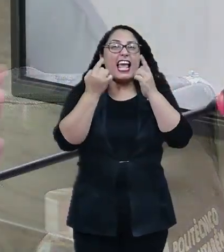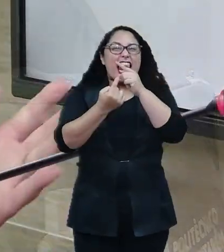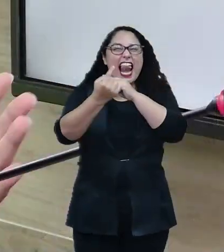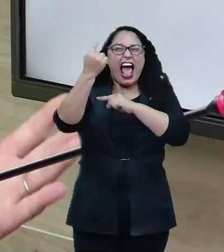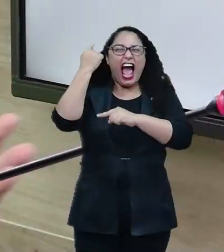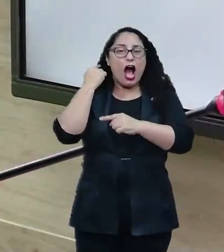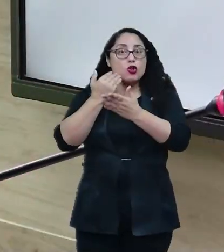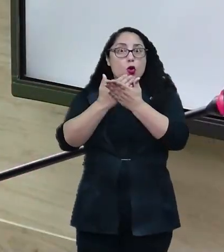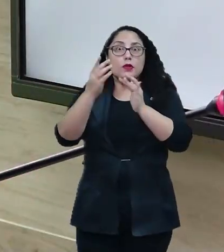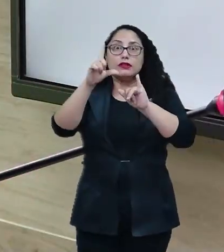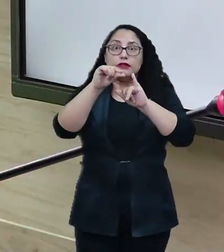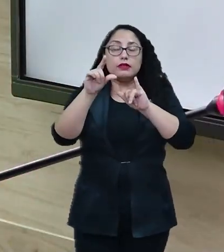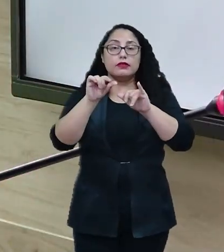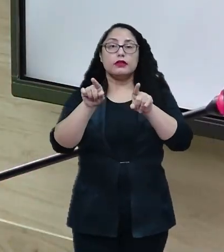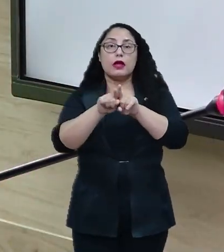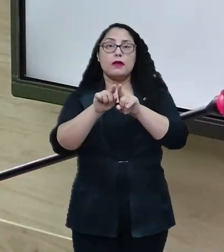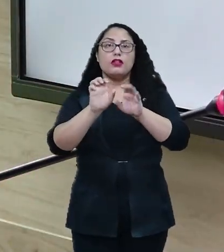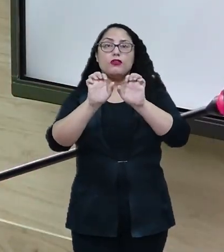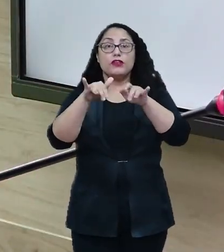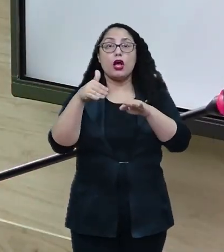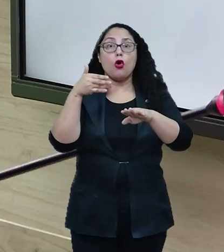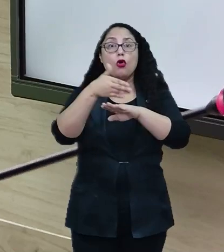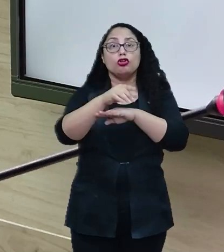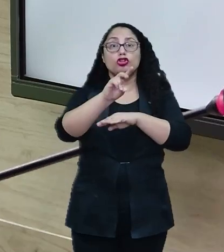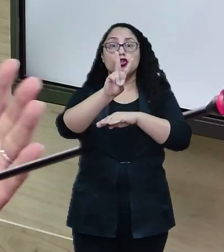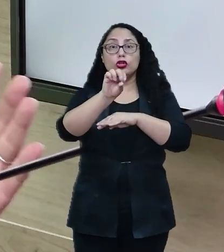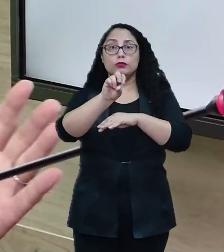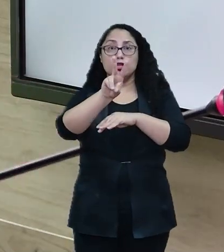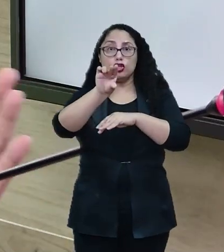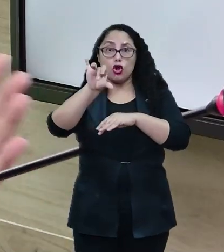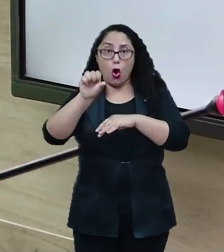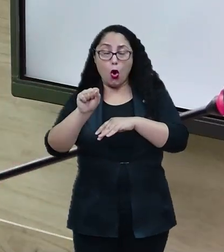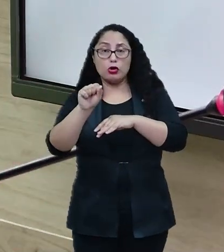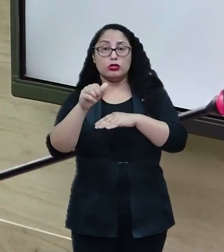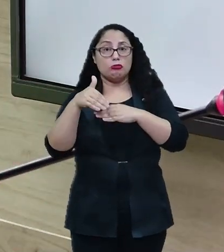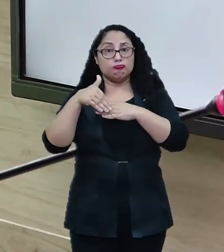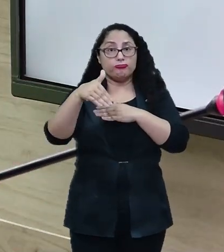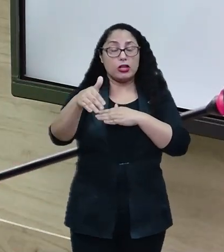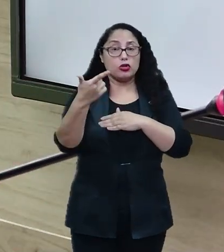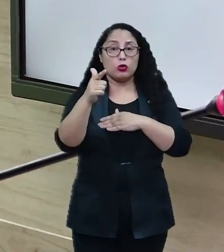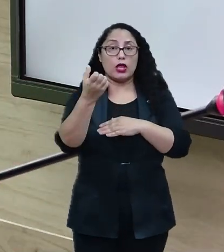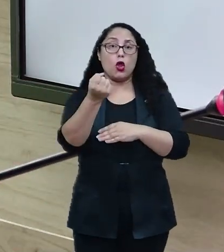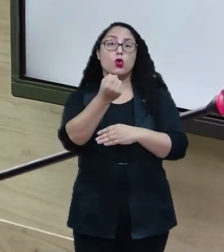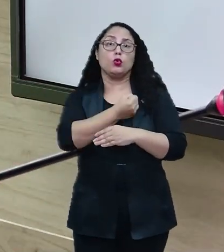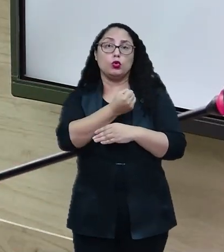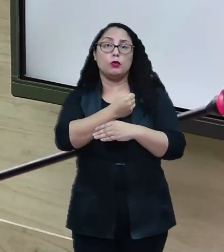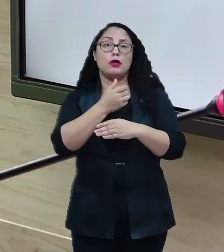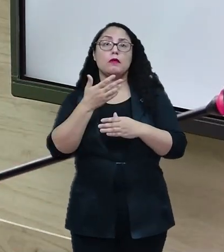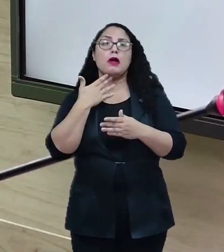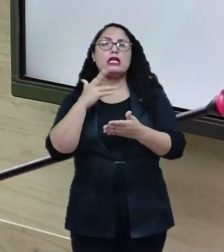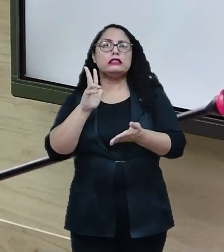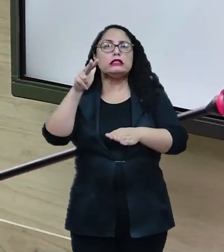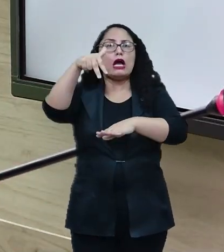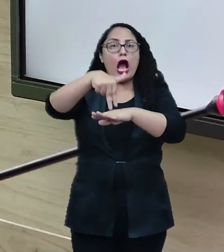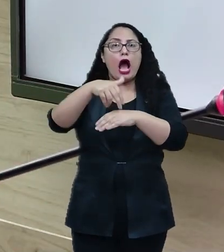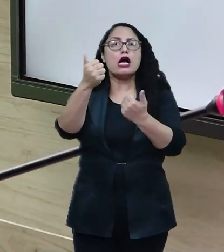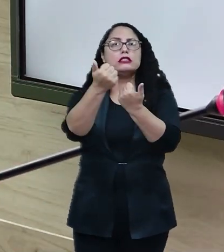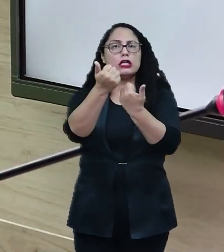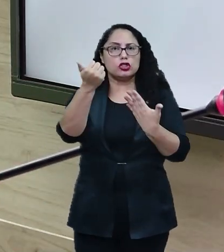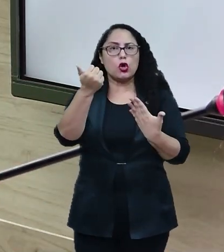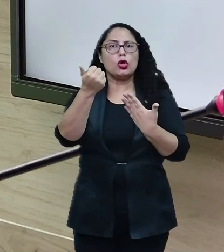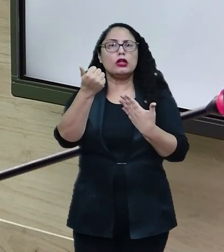o início do IFB, que foi ali no final de 2008, porque eu não estava na frente da pasta e não tenho esse número. Mas eu assumi a assessoria